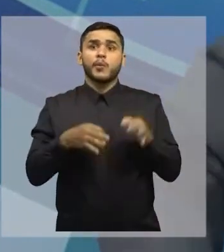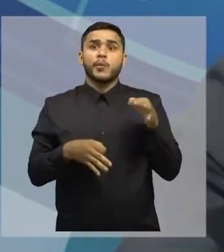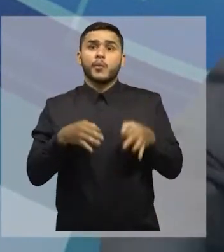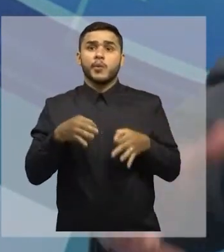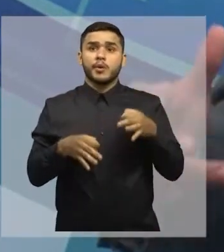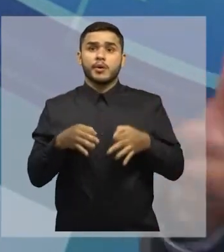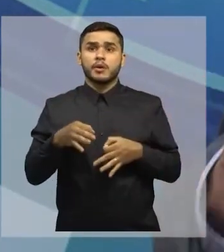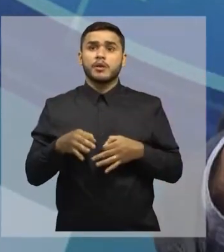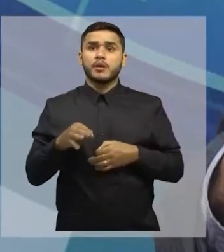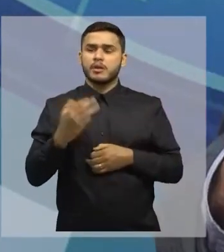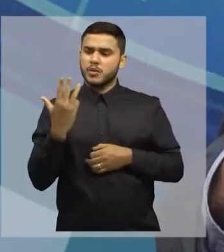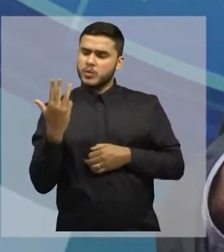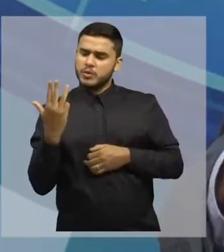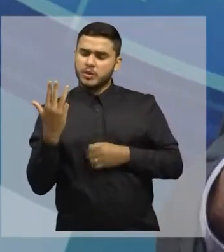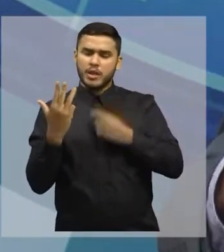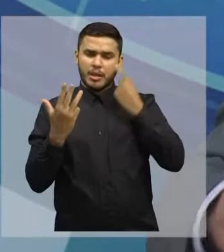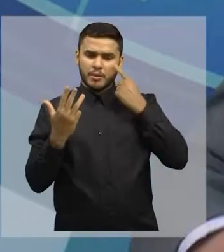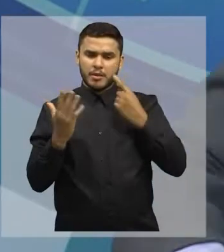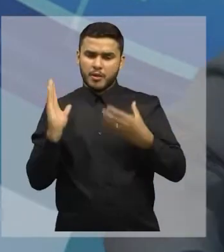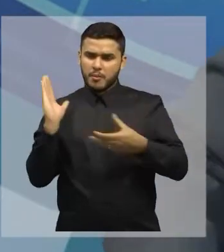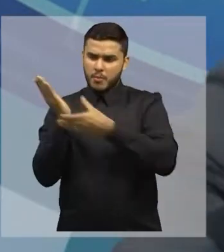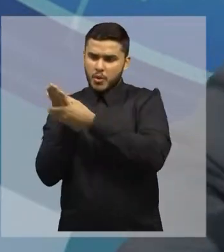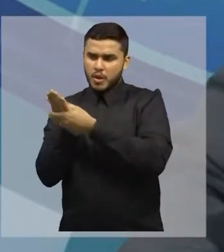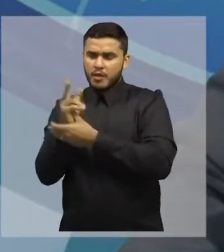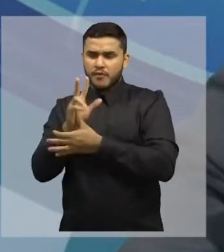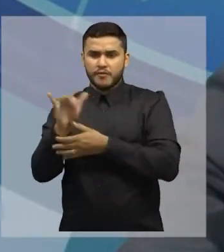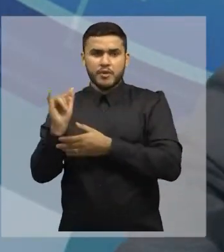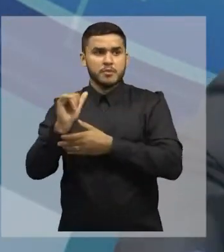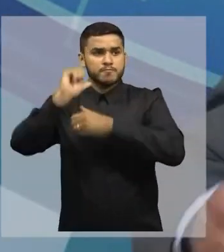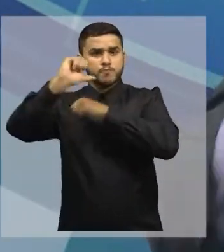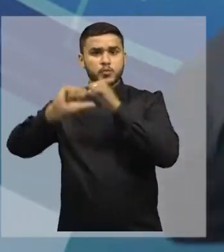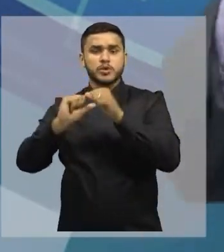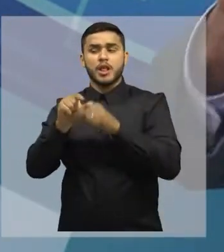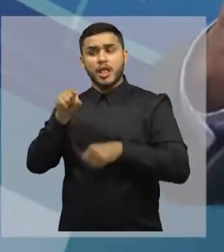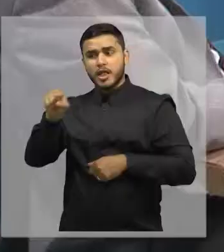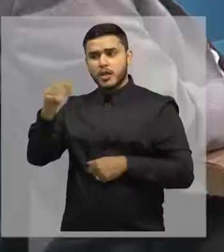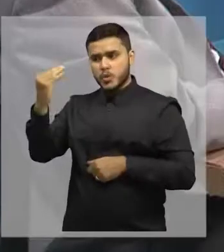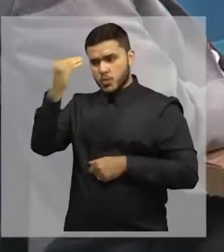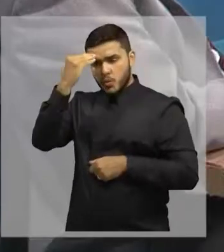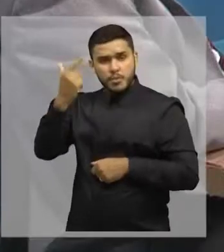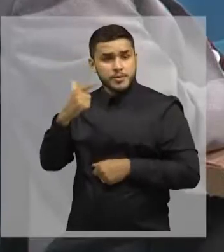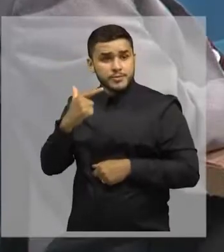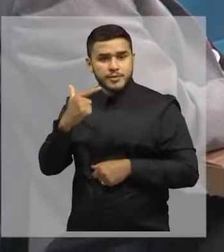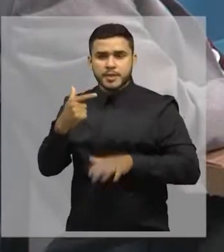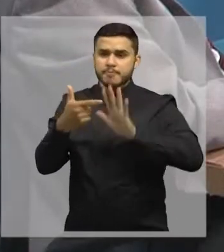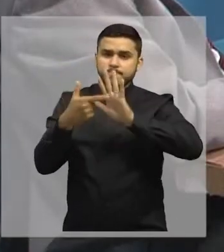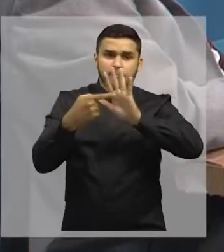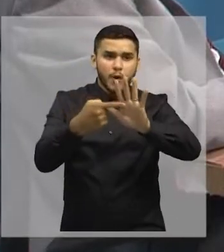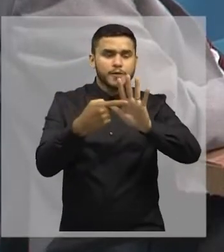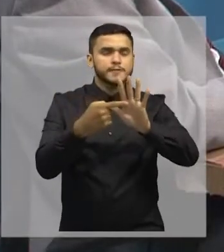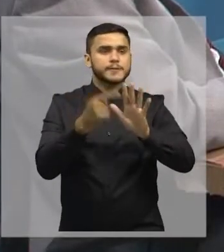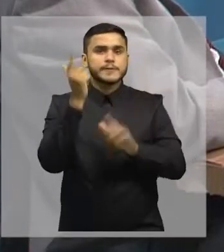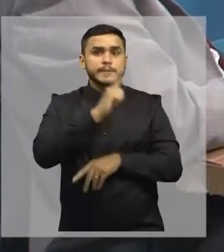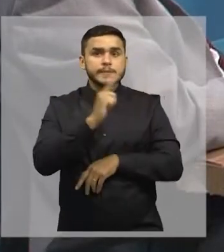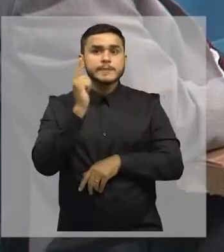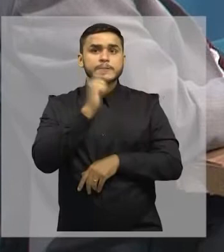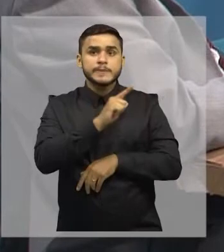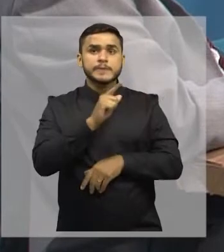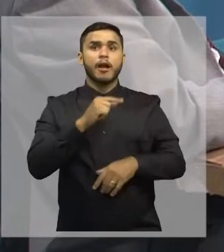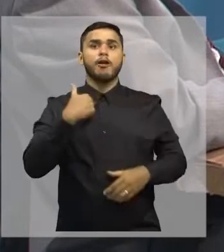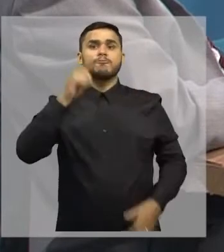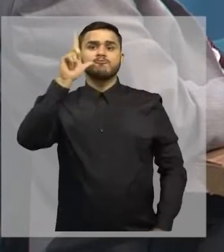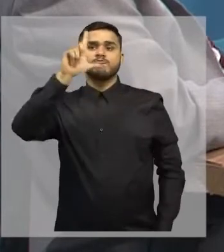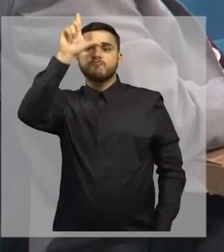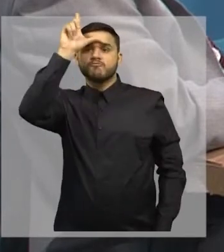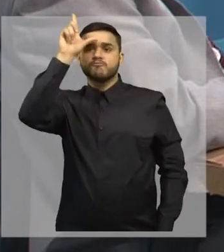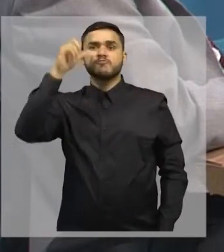para o Lula um crescimento maior ainda da sua capacidade de se projetar como líder, né, um líder nacional. Se bem que não